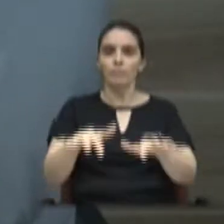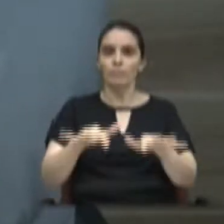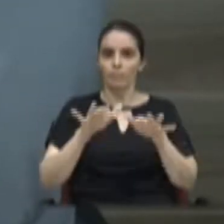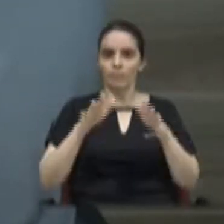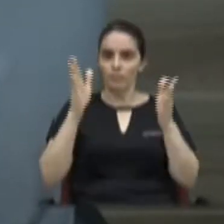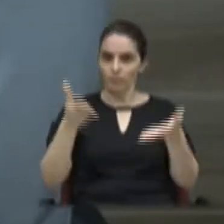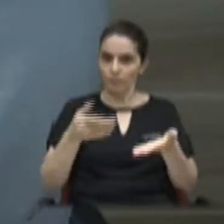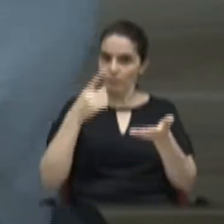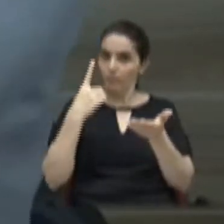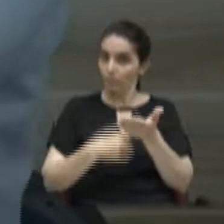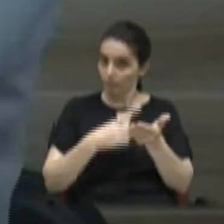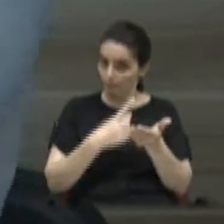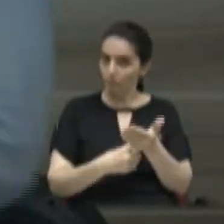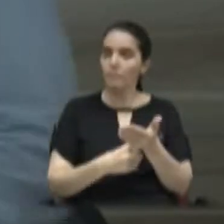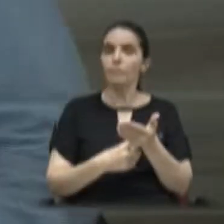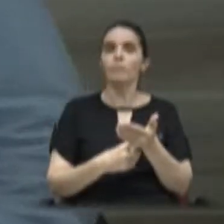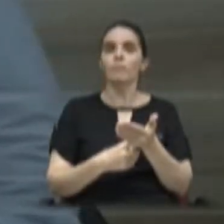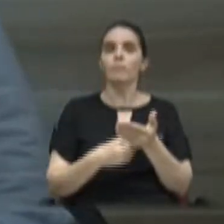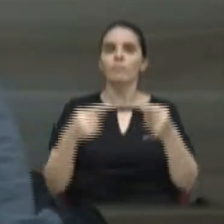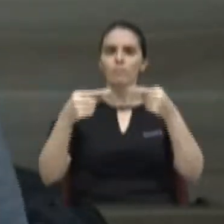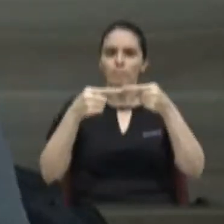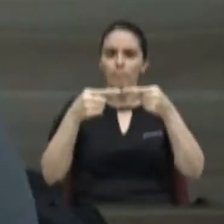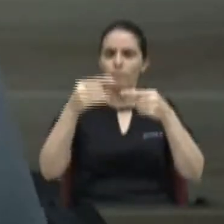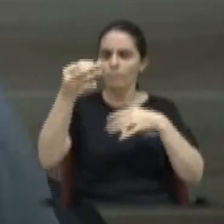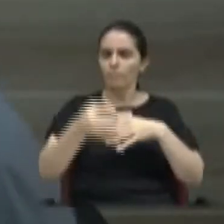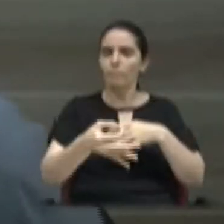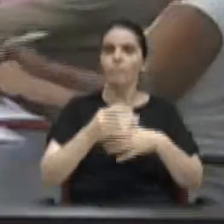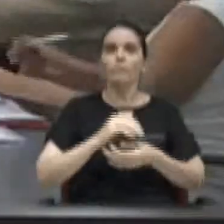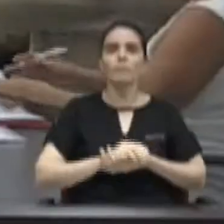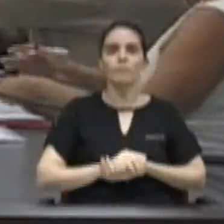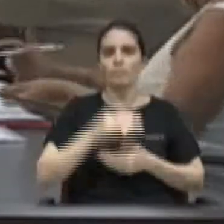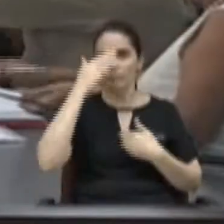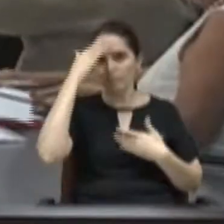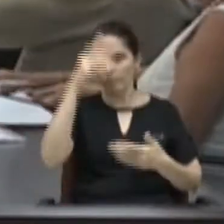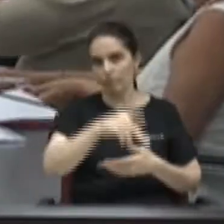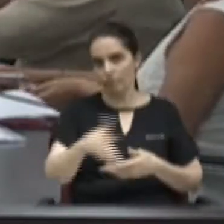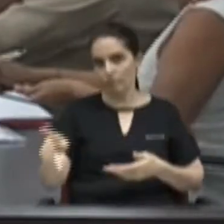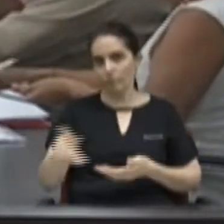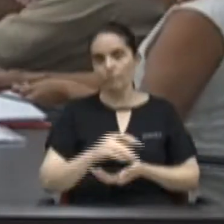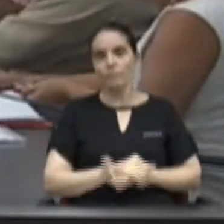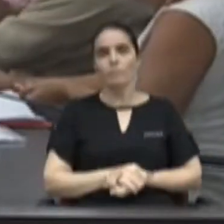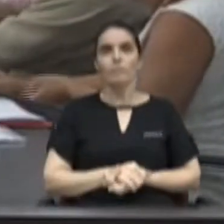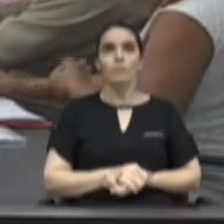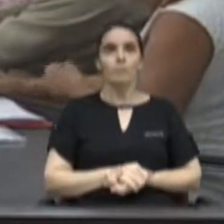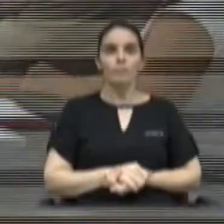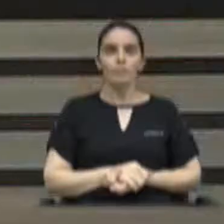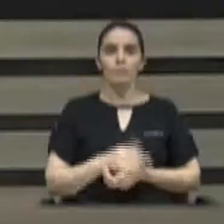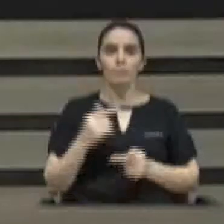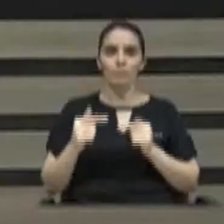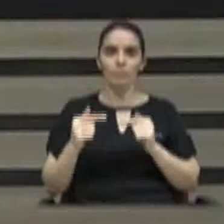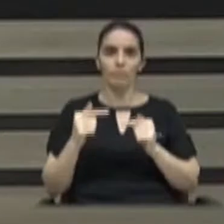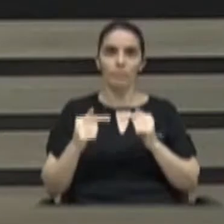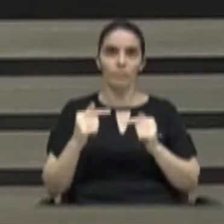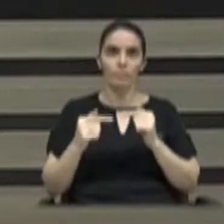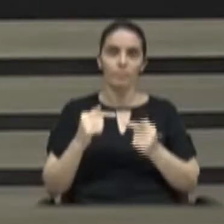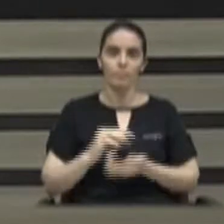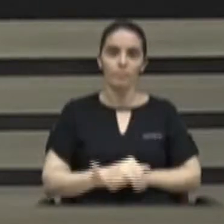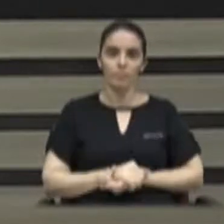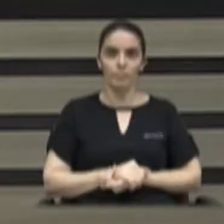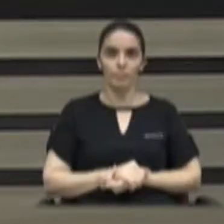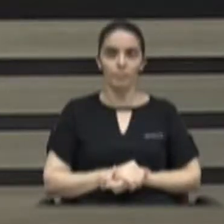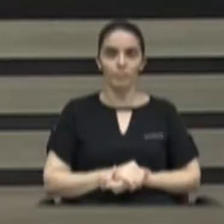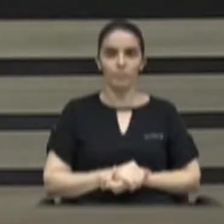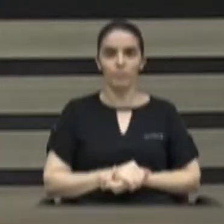concordou com isso e é uma vitória para nós. Obrigado, presidente. Continue a discussão. Eu quero discutir, senhor